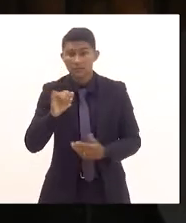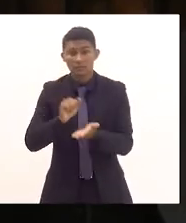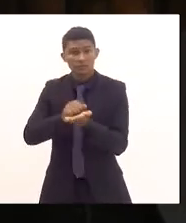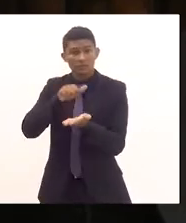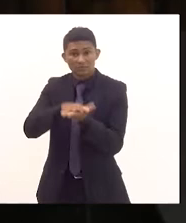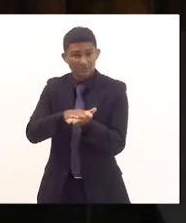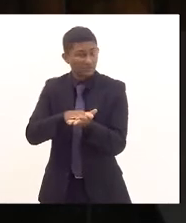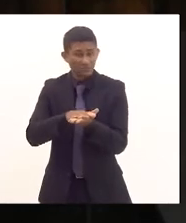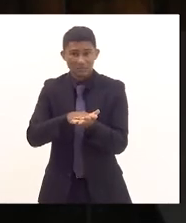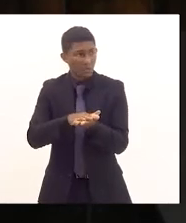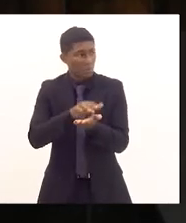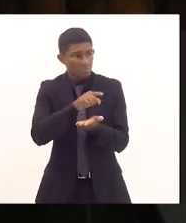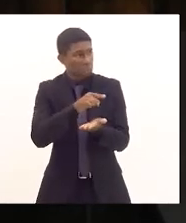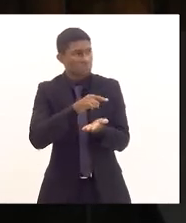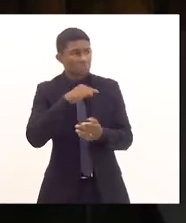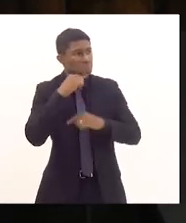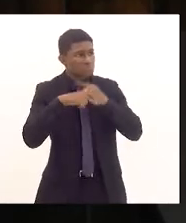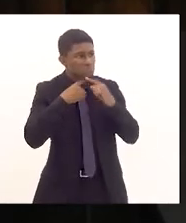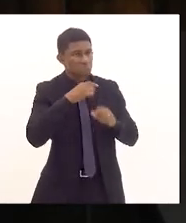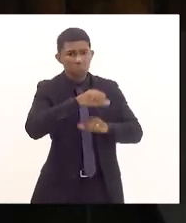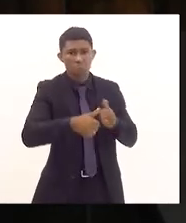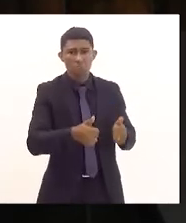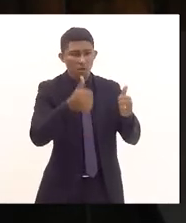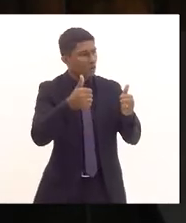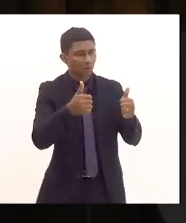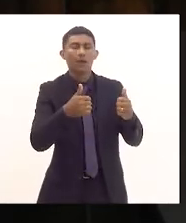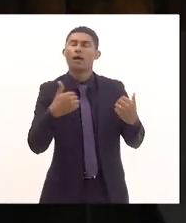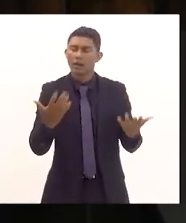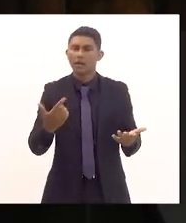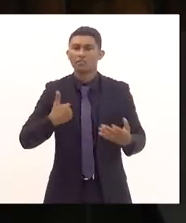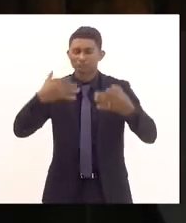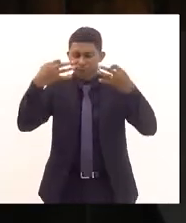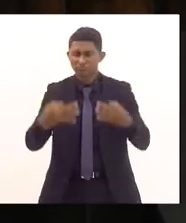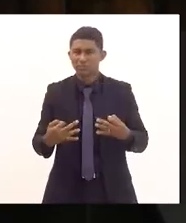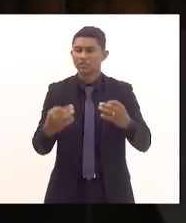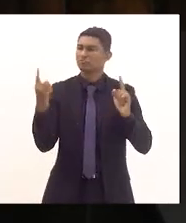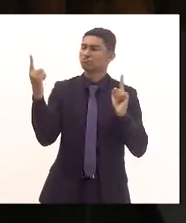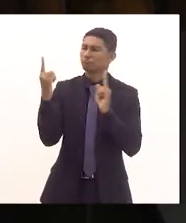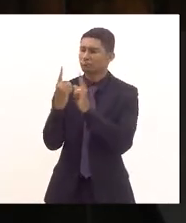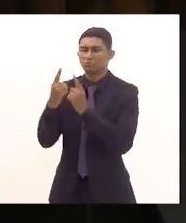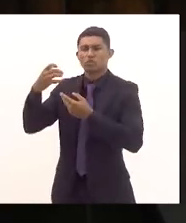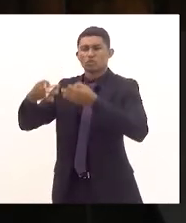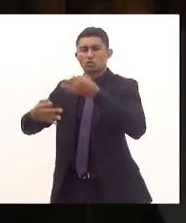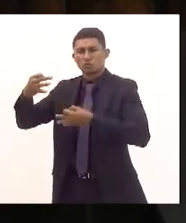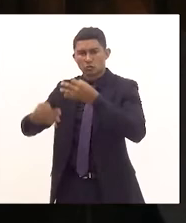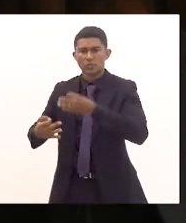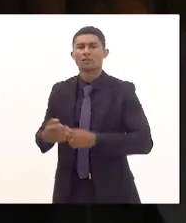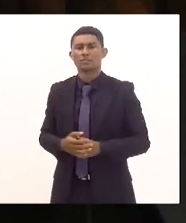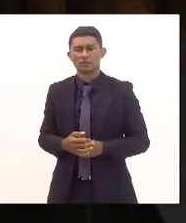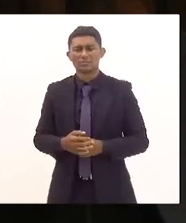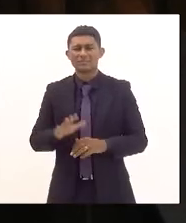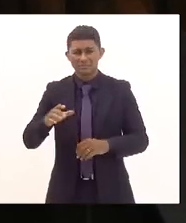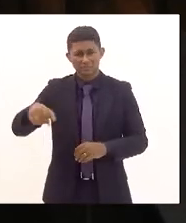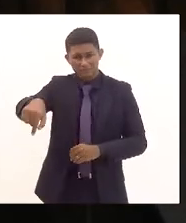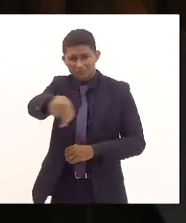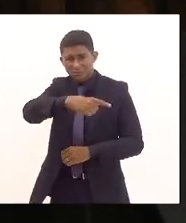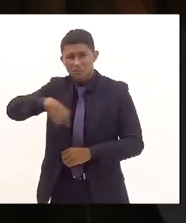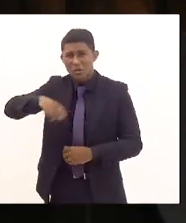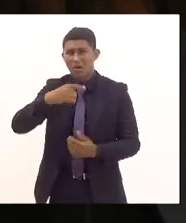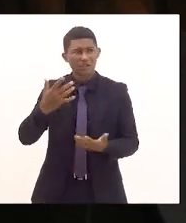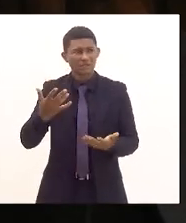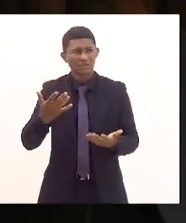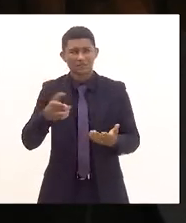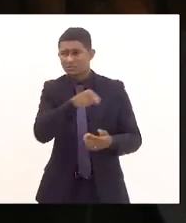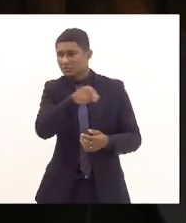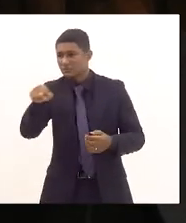suficiente infelizmente medidas legais também serão necessárias mas não dá mais para que o para que a diretora Ou